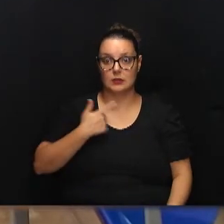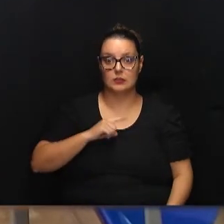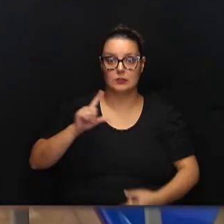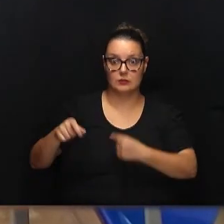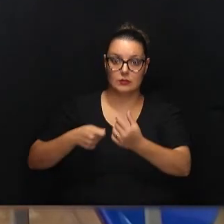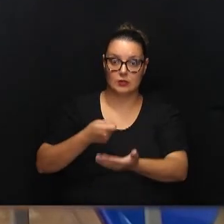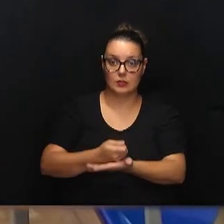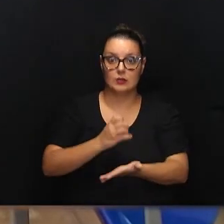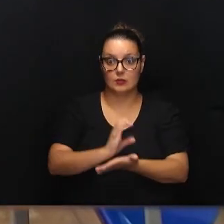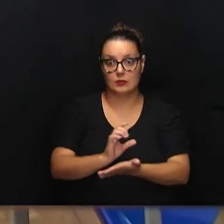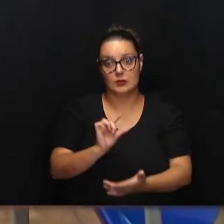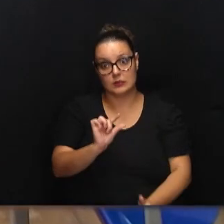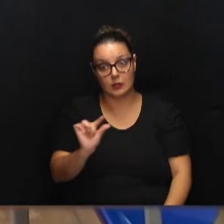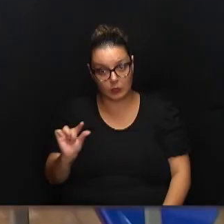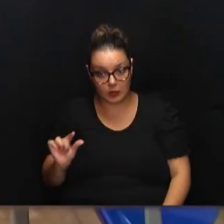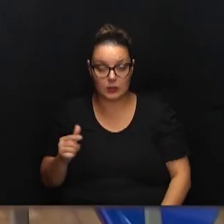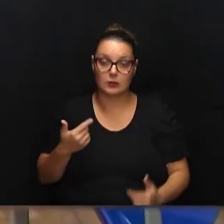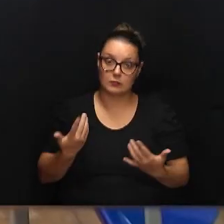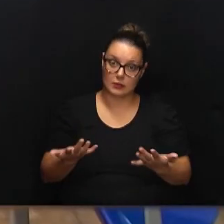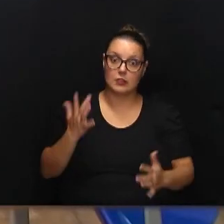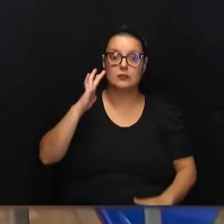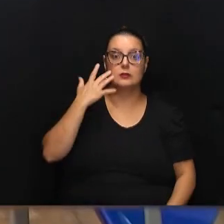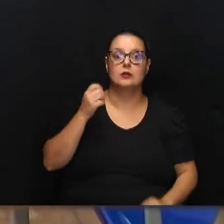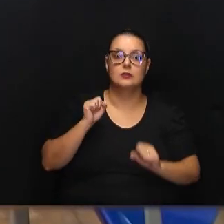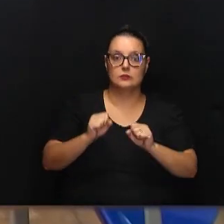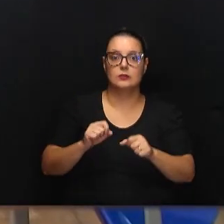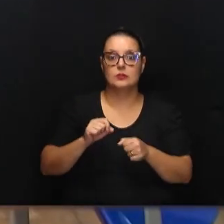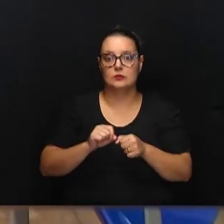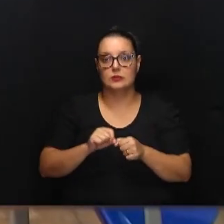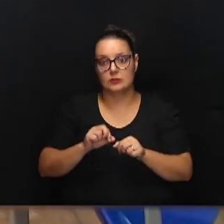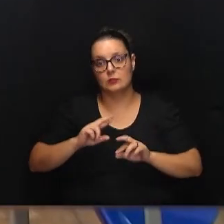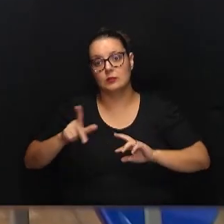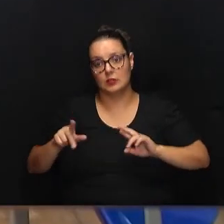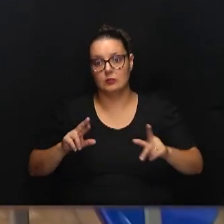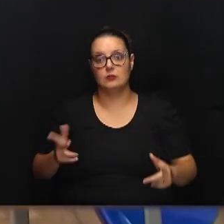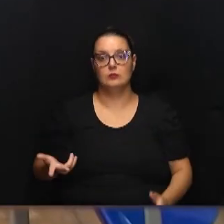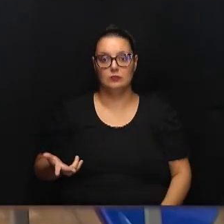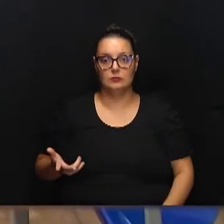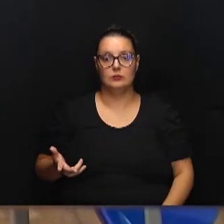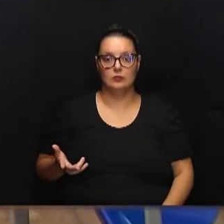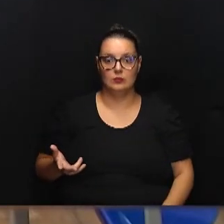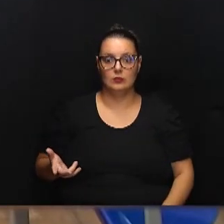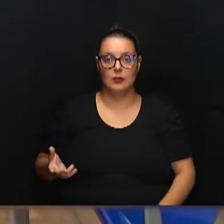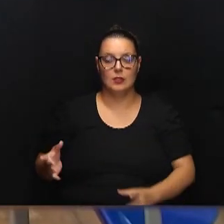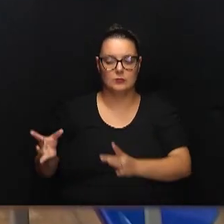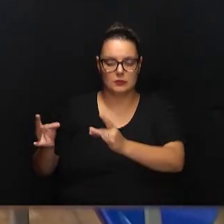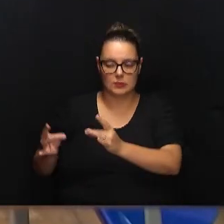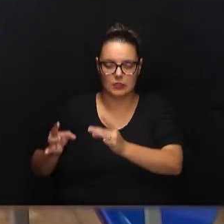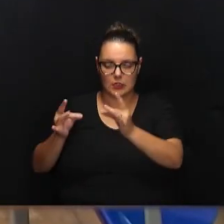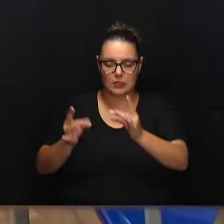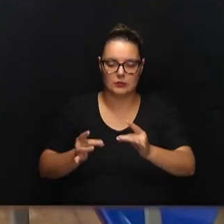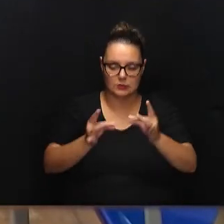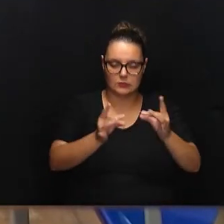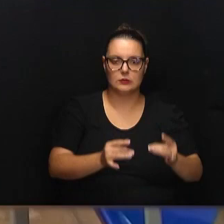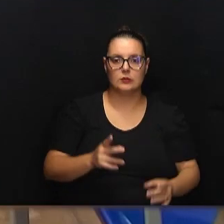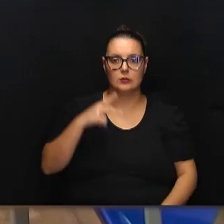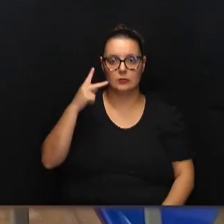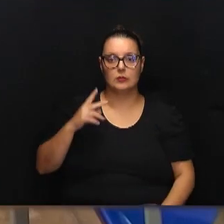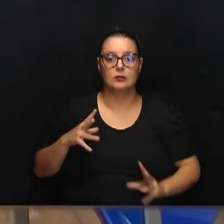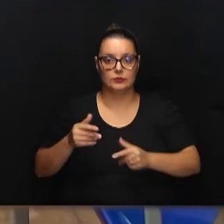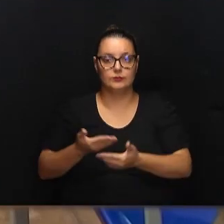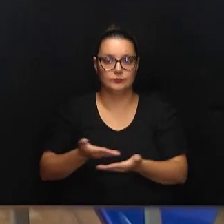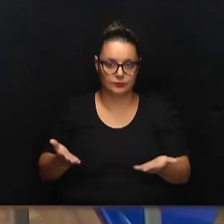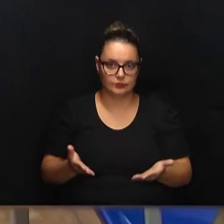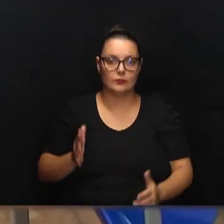que são pouquinhas, mas eu acho que pode fazer, né, se a gente fazer um catadão com todos esses vereadores aqui, acho